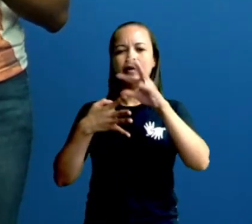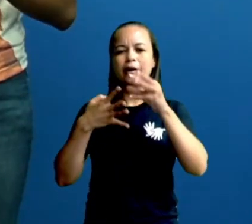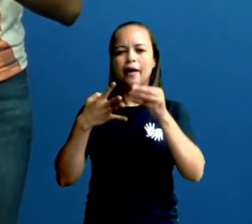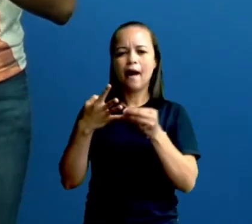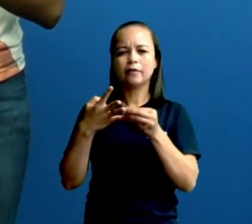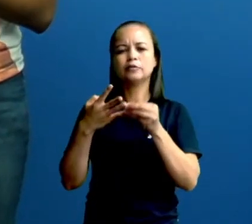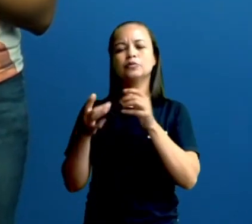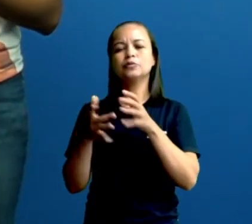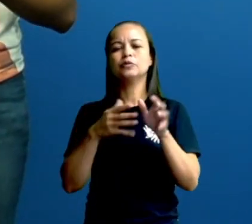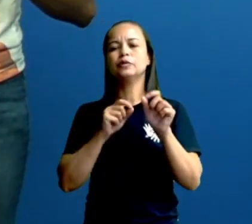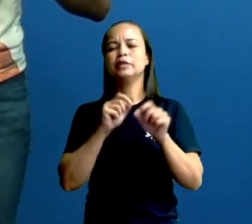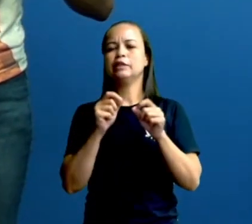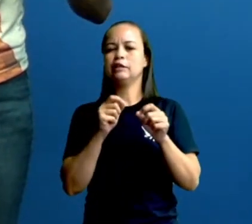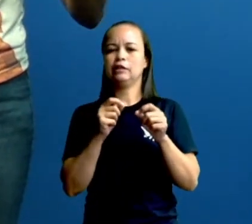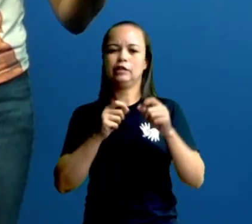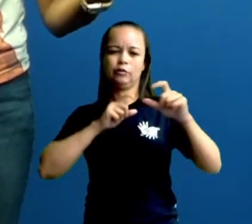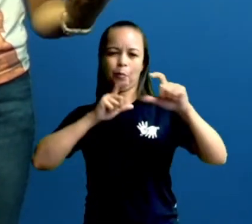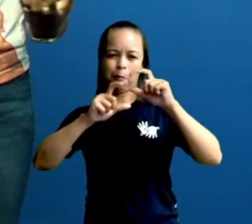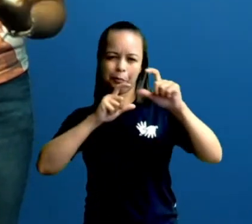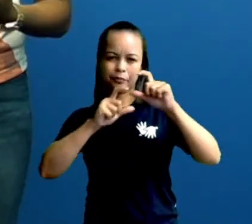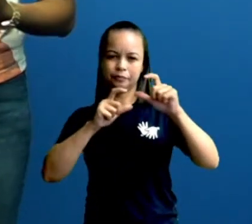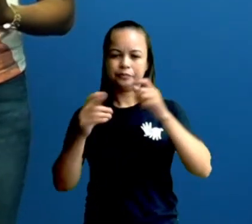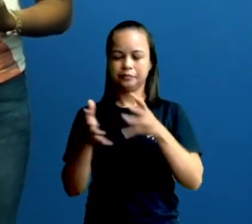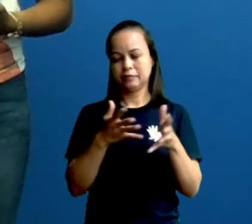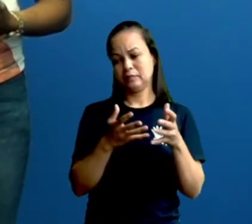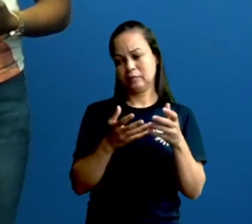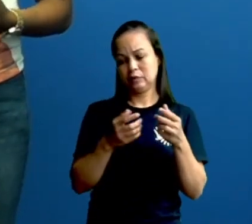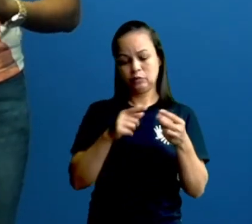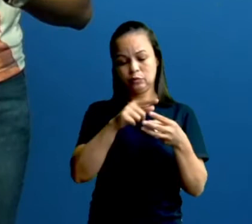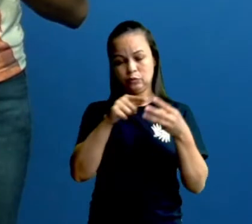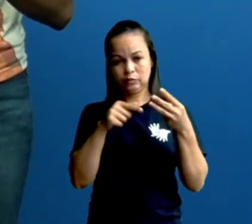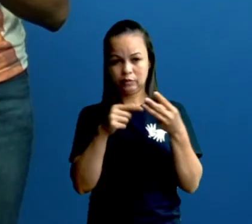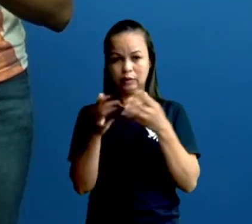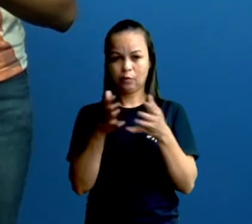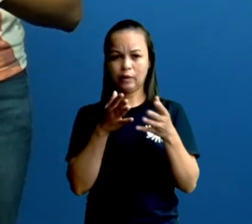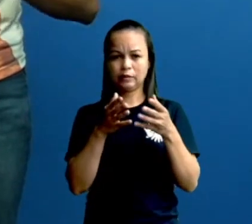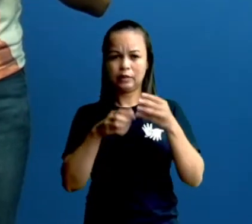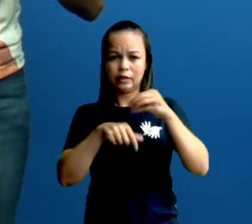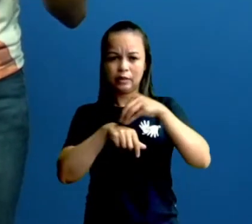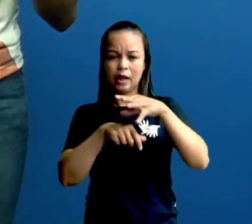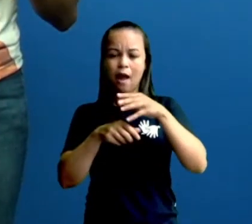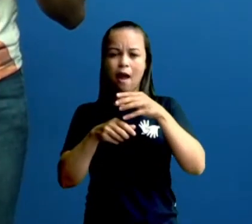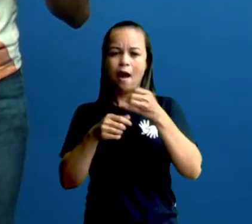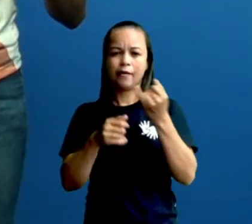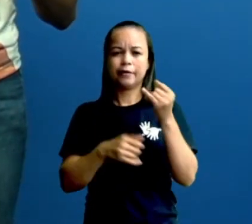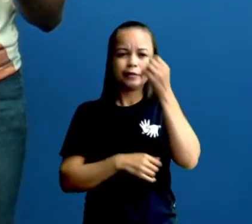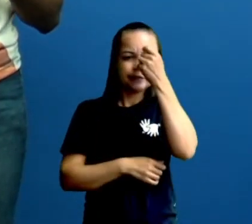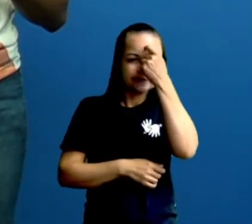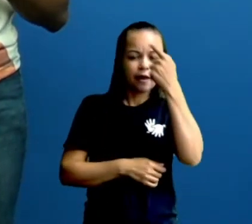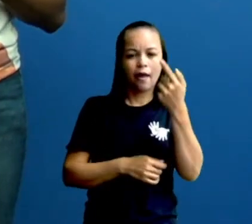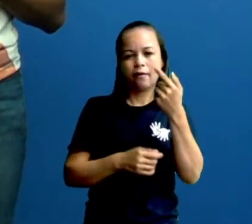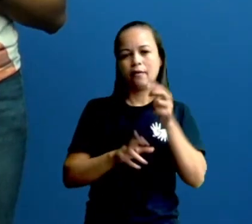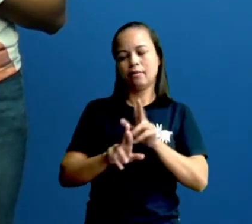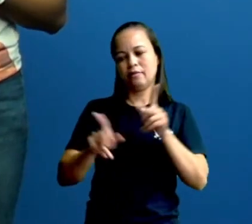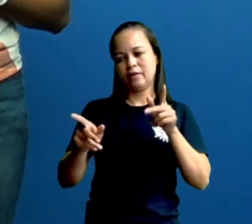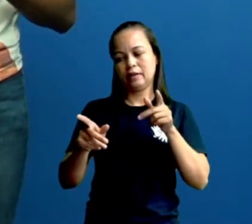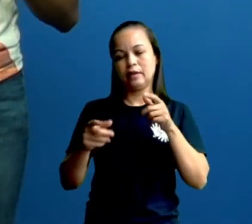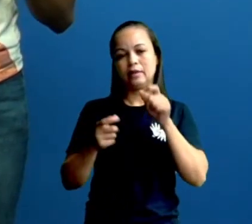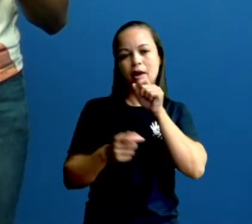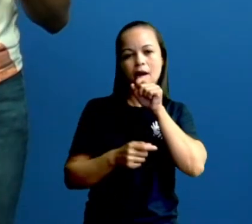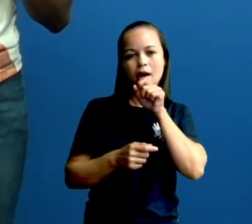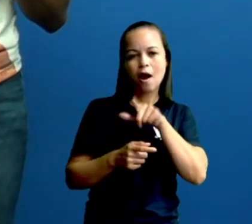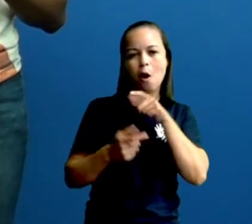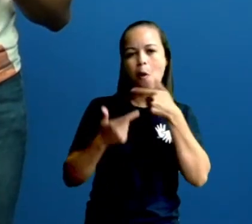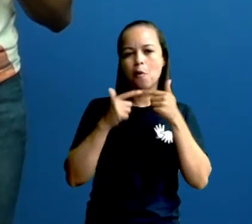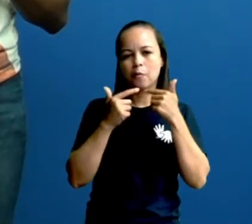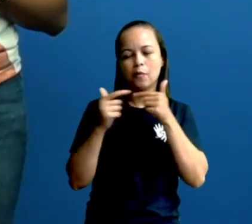do mesmo gênero, tá? Compartilhem da mesma ideia, que é o humor, elas têm diferenças entre si. Então